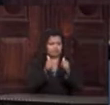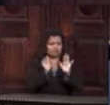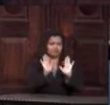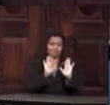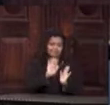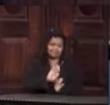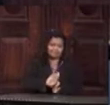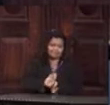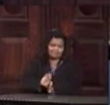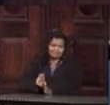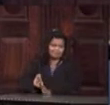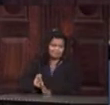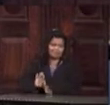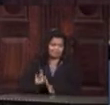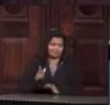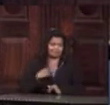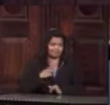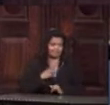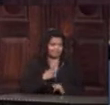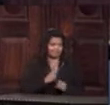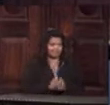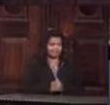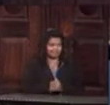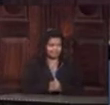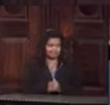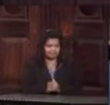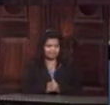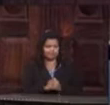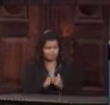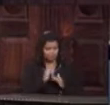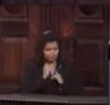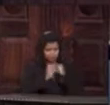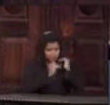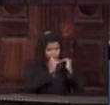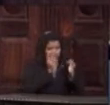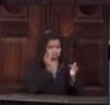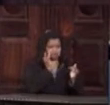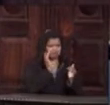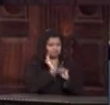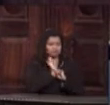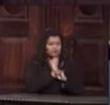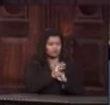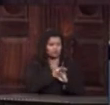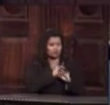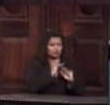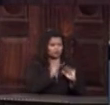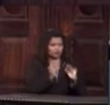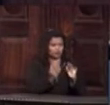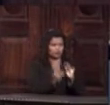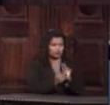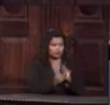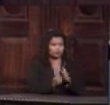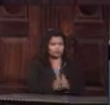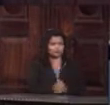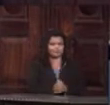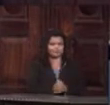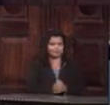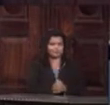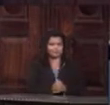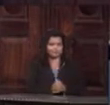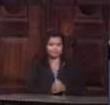no quadro de desigualdades sociais regionais raciais uma espécie de passaporte